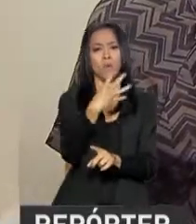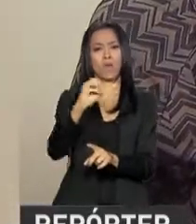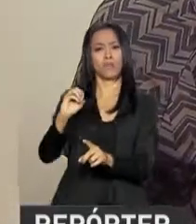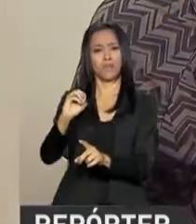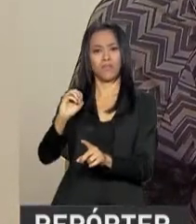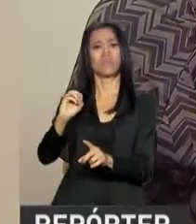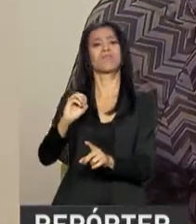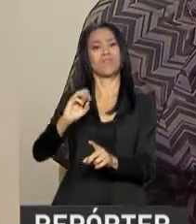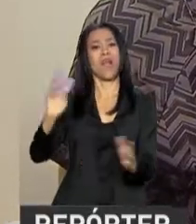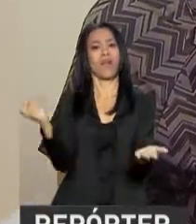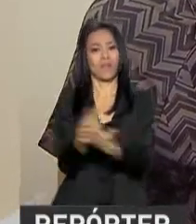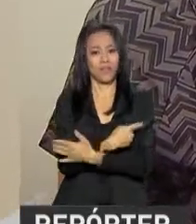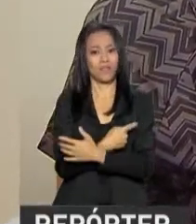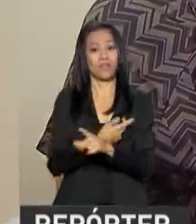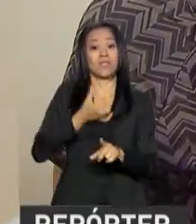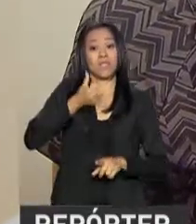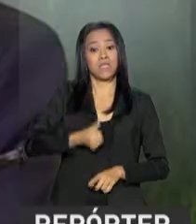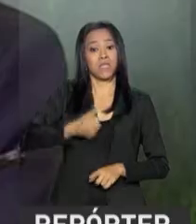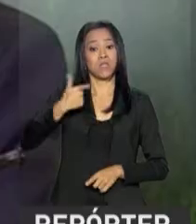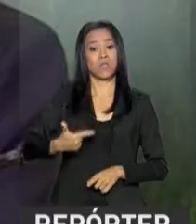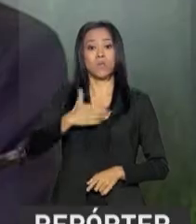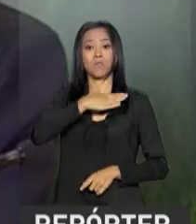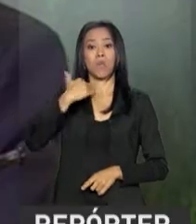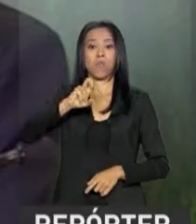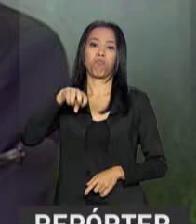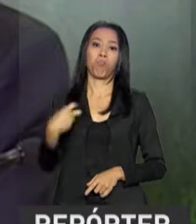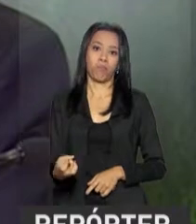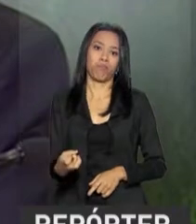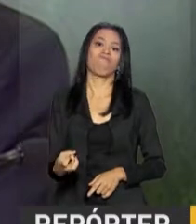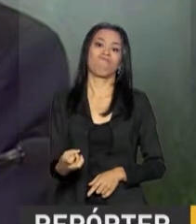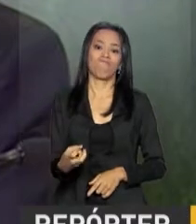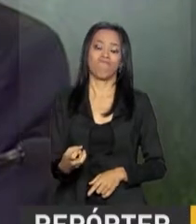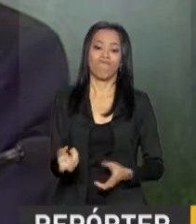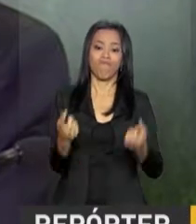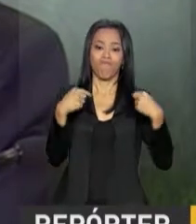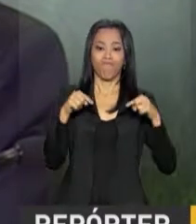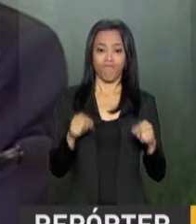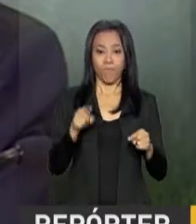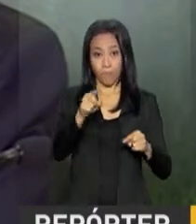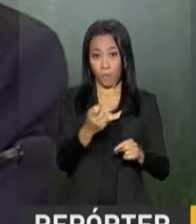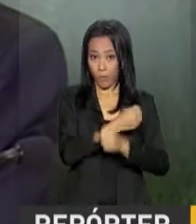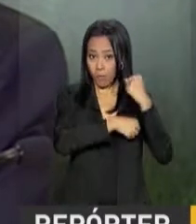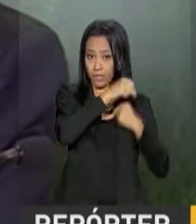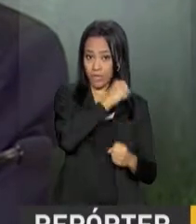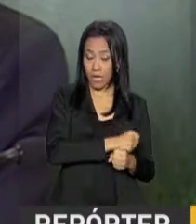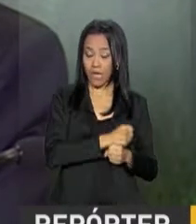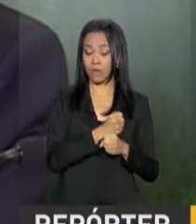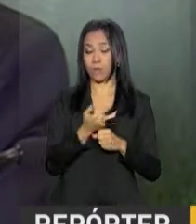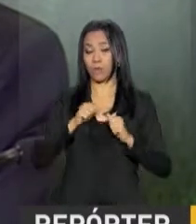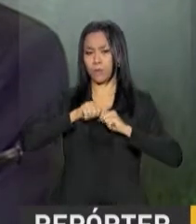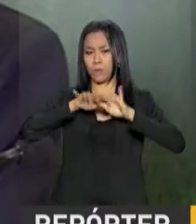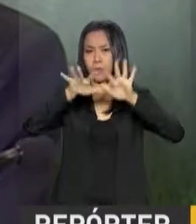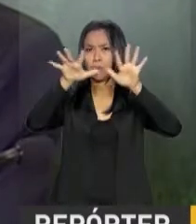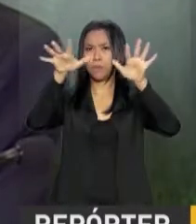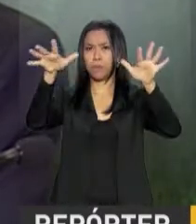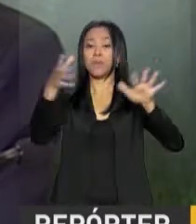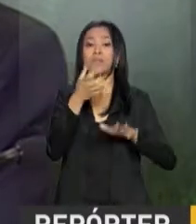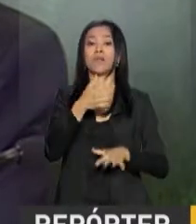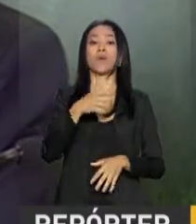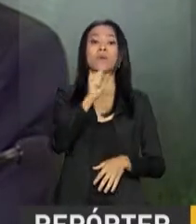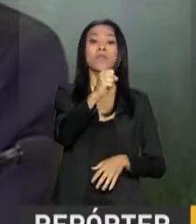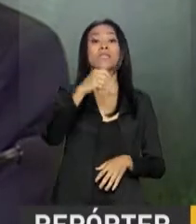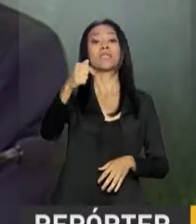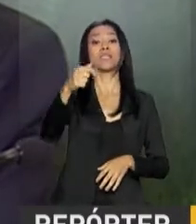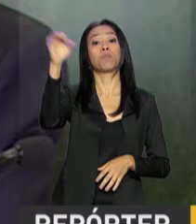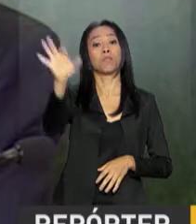país com 62 mortes no ano passado a cobertura de vacinação foi de 87% mas